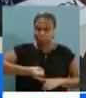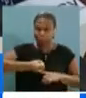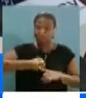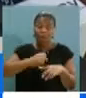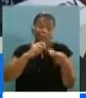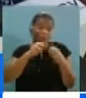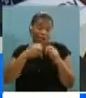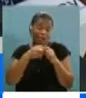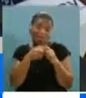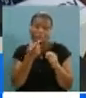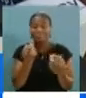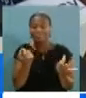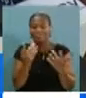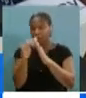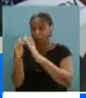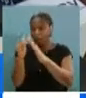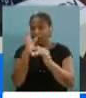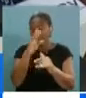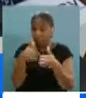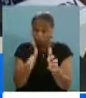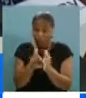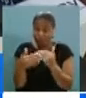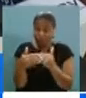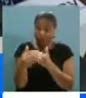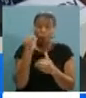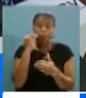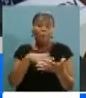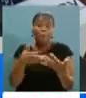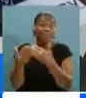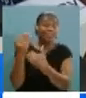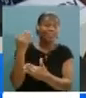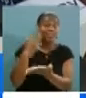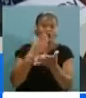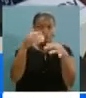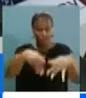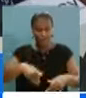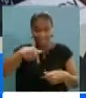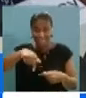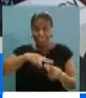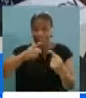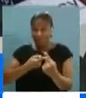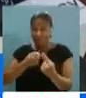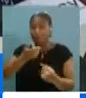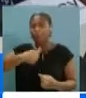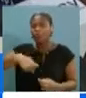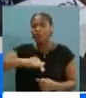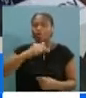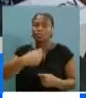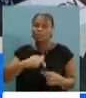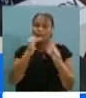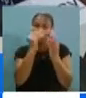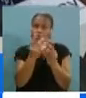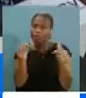do déficit habitacional. Se tudo correr como planeado, até o final deste ano, teremos esses